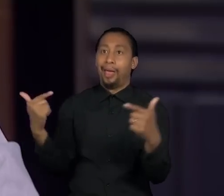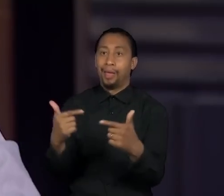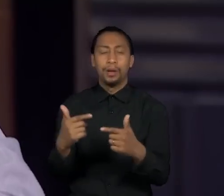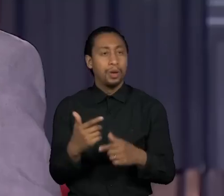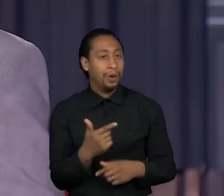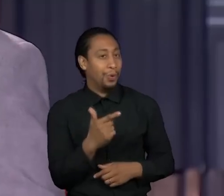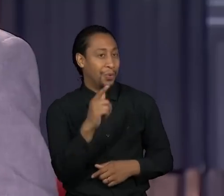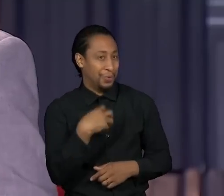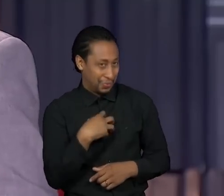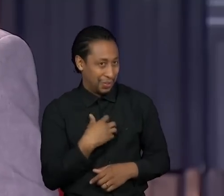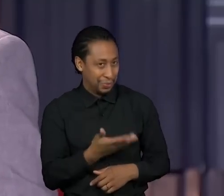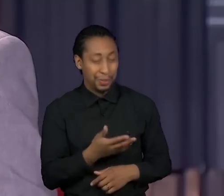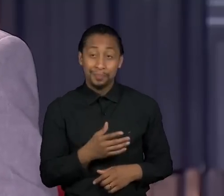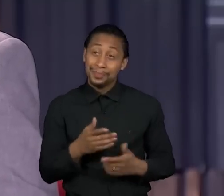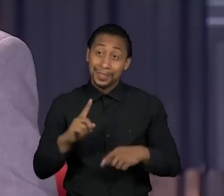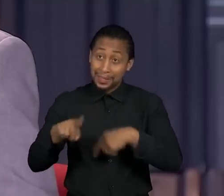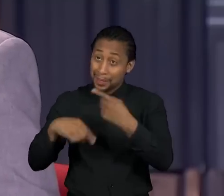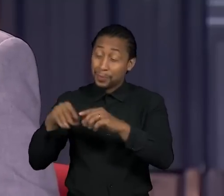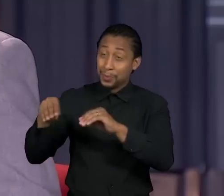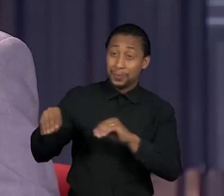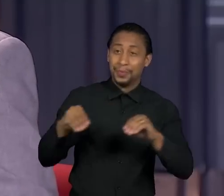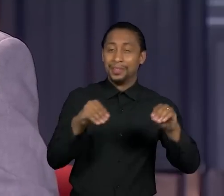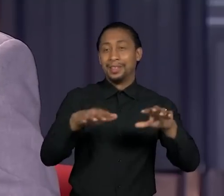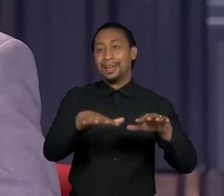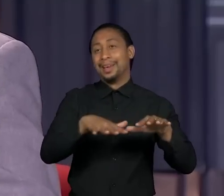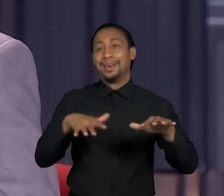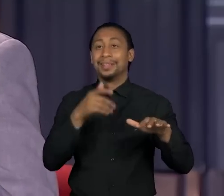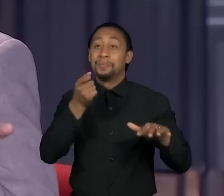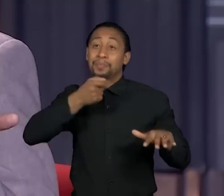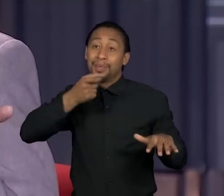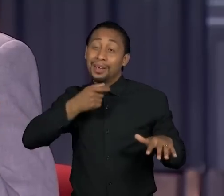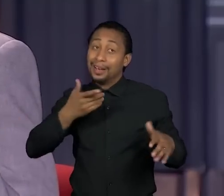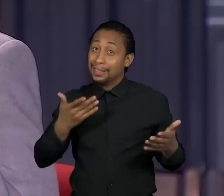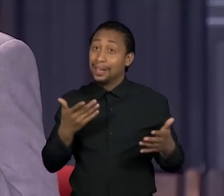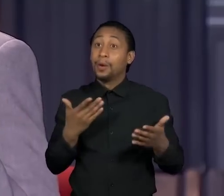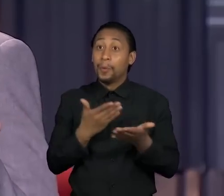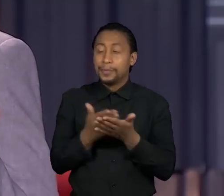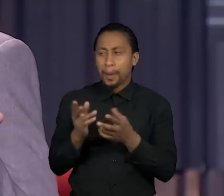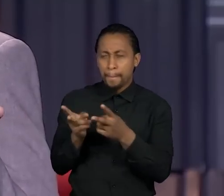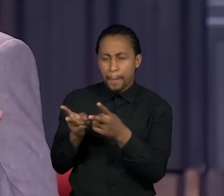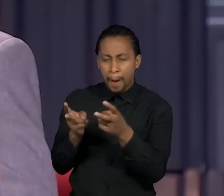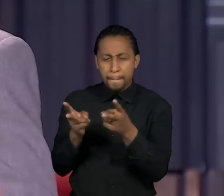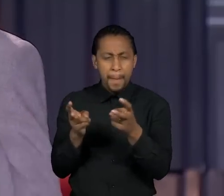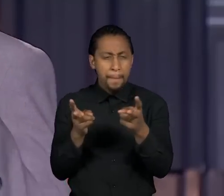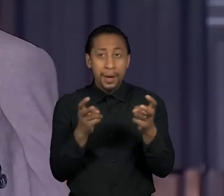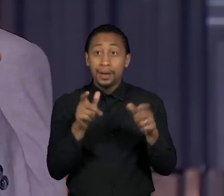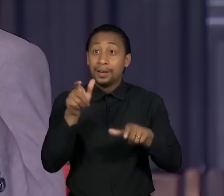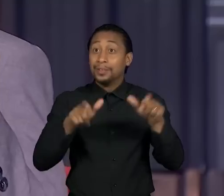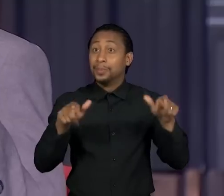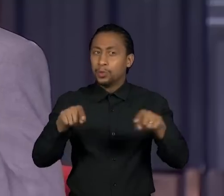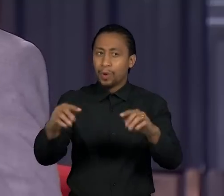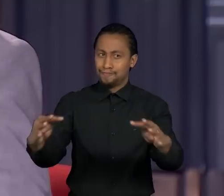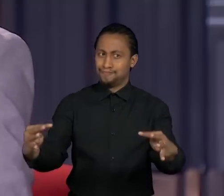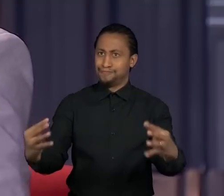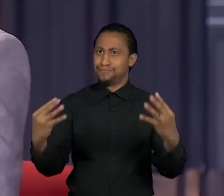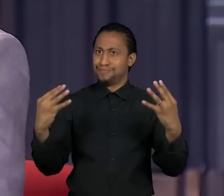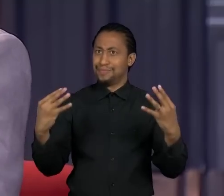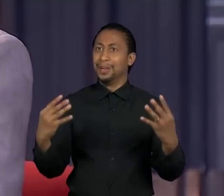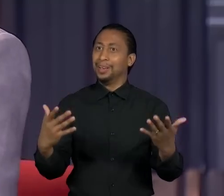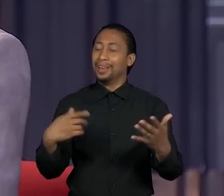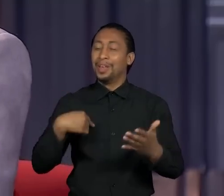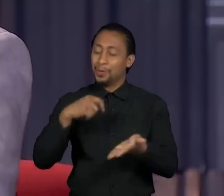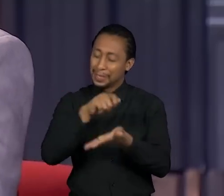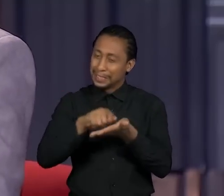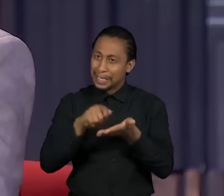peça. E aí quando eu entrei na comédia, eu virei esse observador, né? A galera já me achava estranho, porque eu sempre fui muito na minha. Sempre escrevi